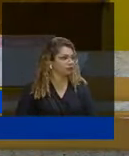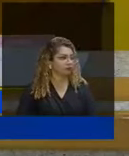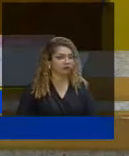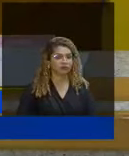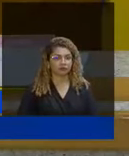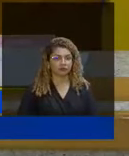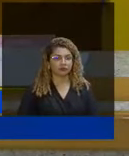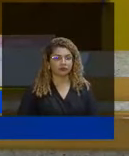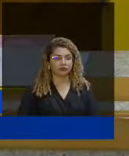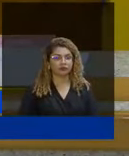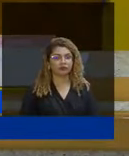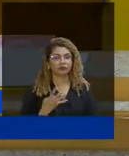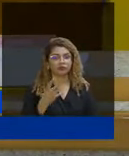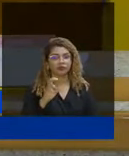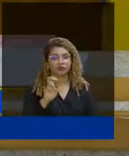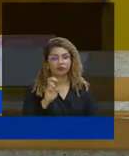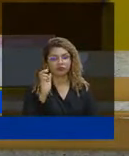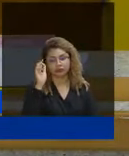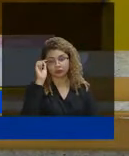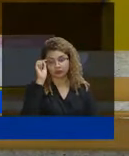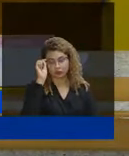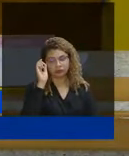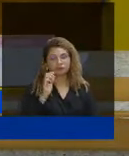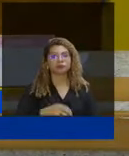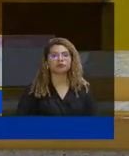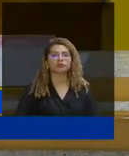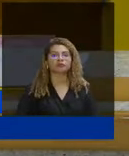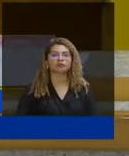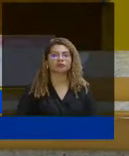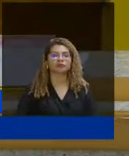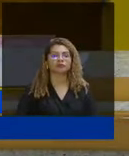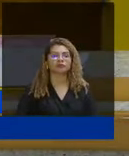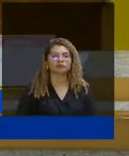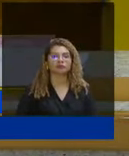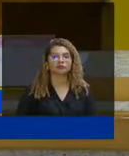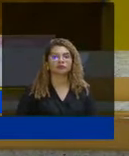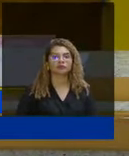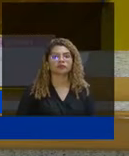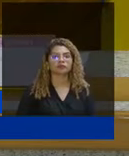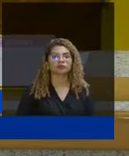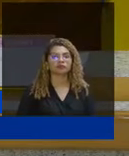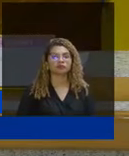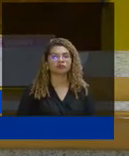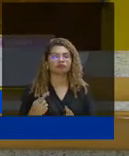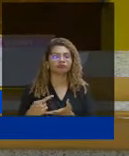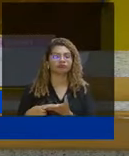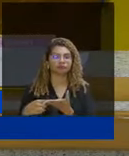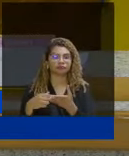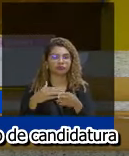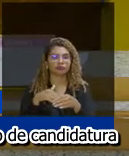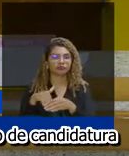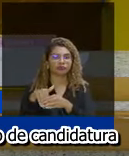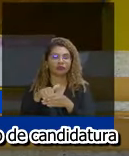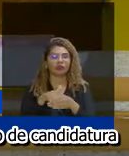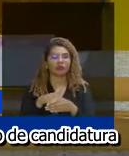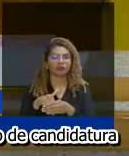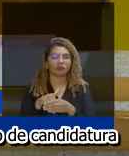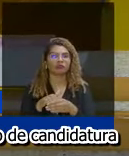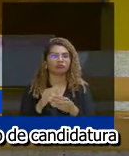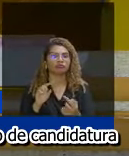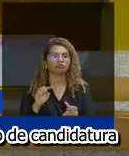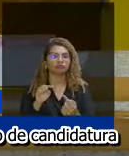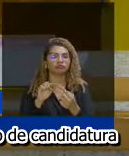4 e 5. Vamos lá. acórdãos relativos ao